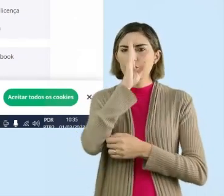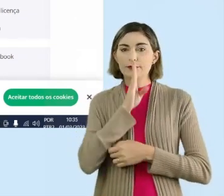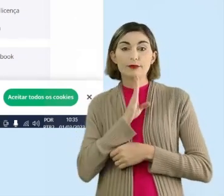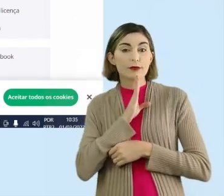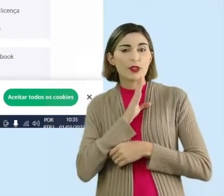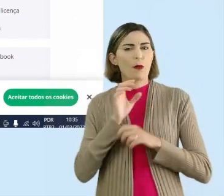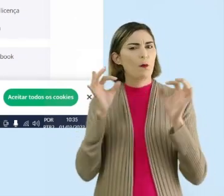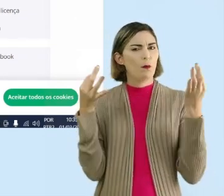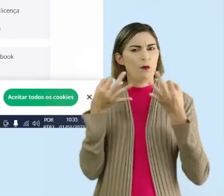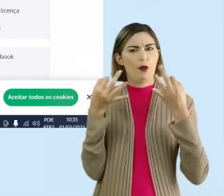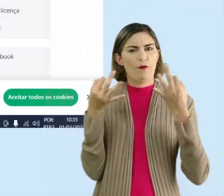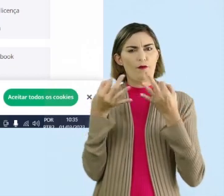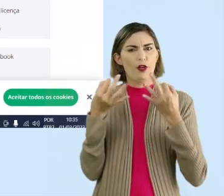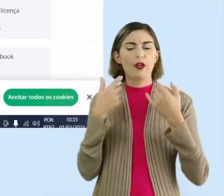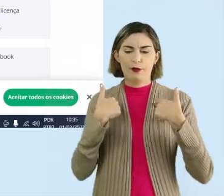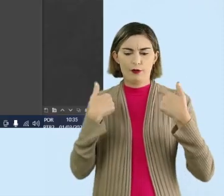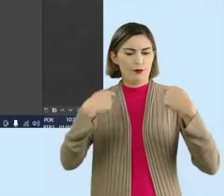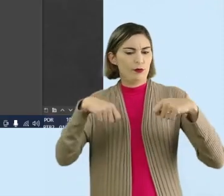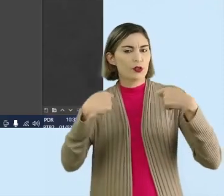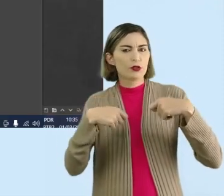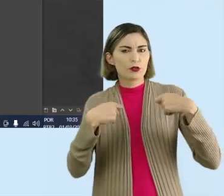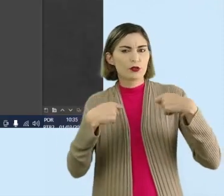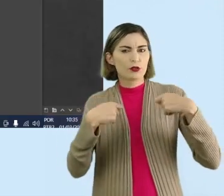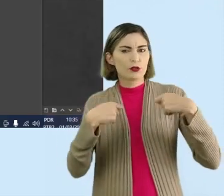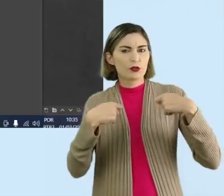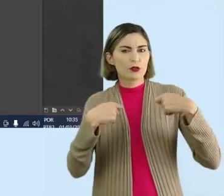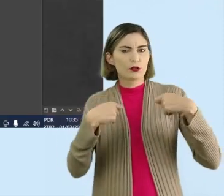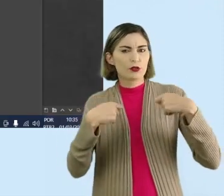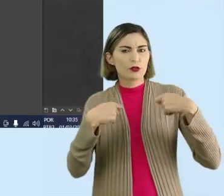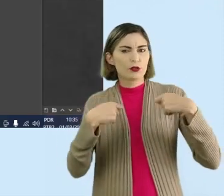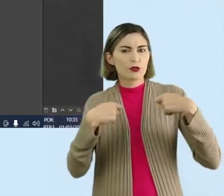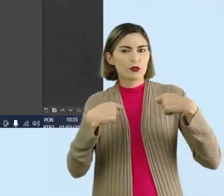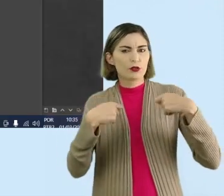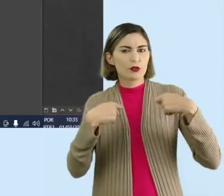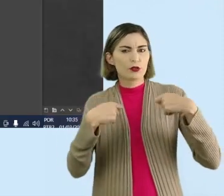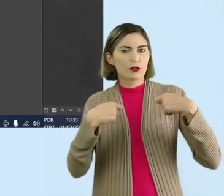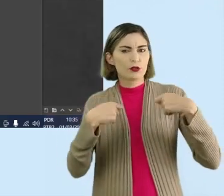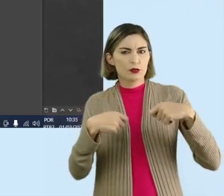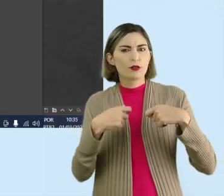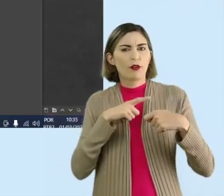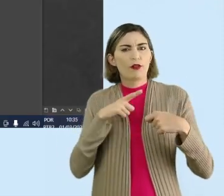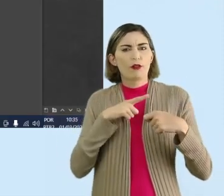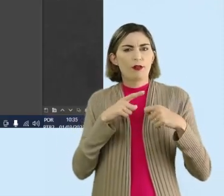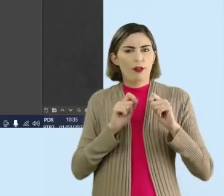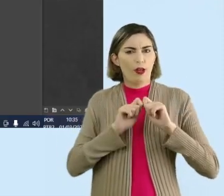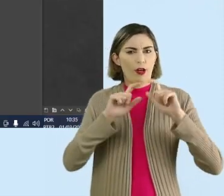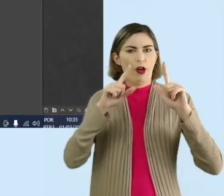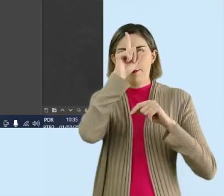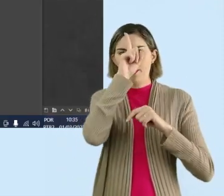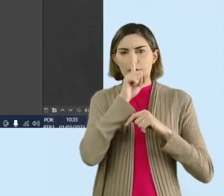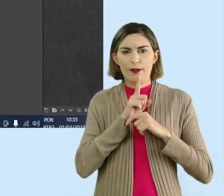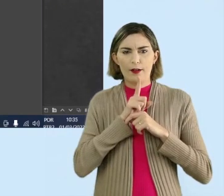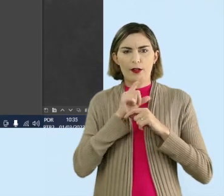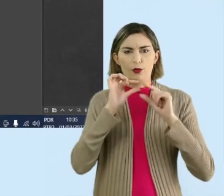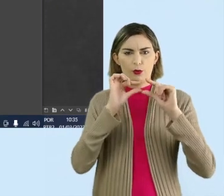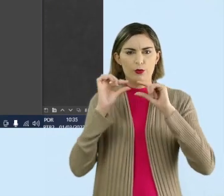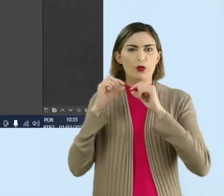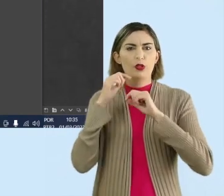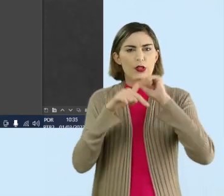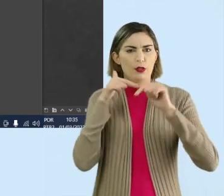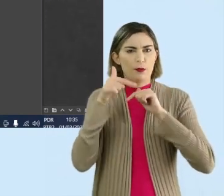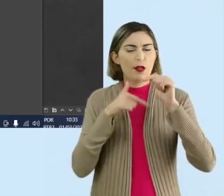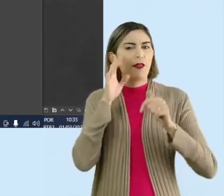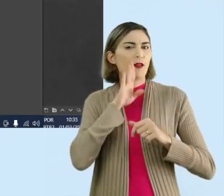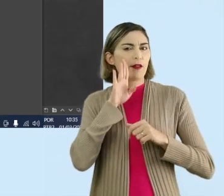gente precisa. Inclusive tem uns dentinhos aqui amarelo. Tela inicial do programa GIMP. Para a gente poder trabalhar legal aí o